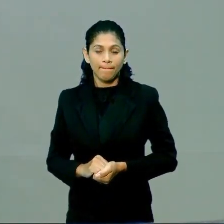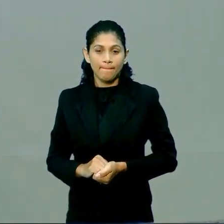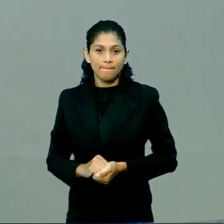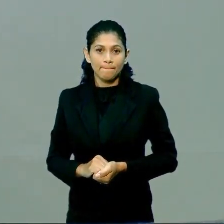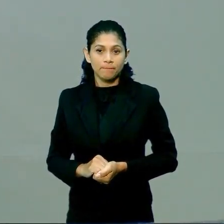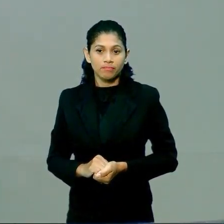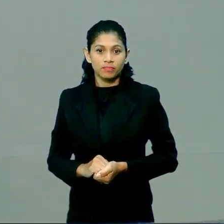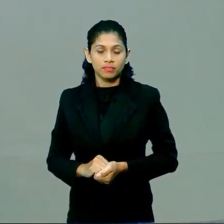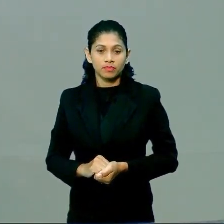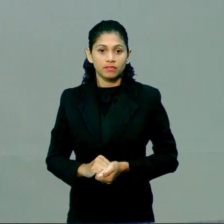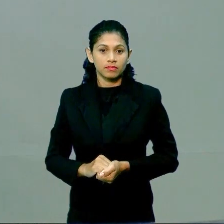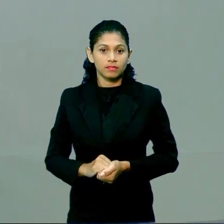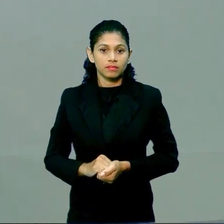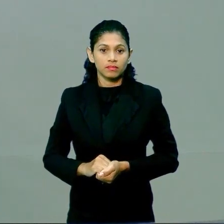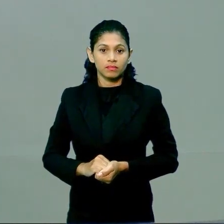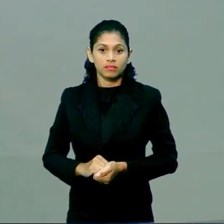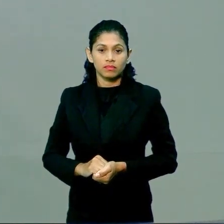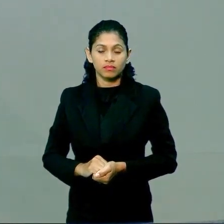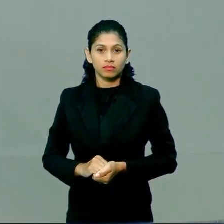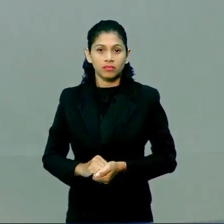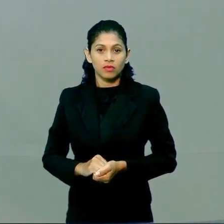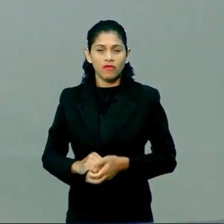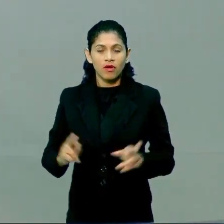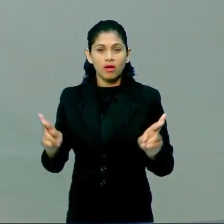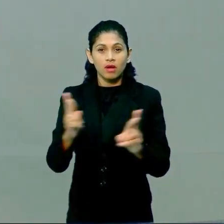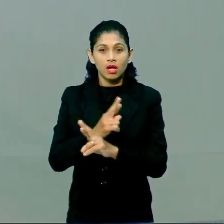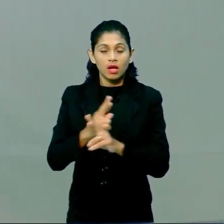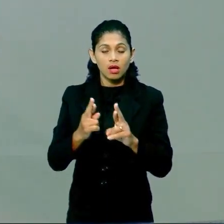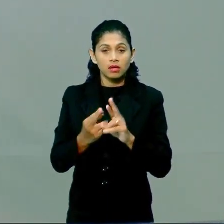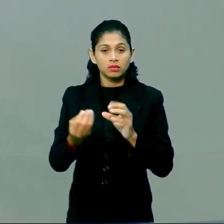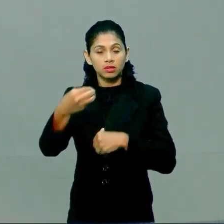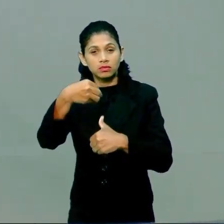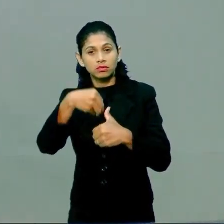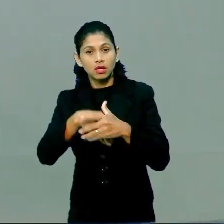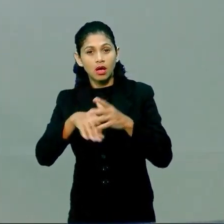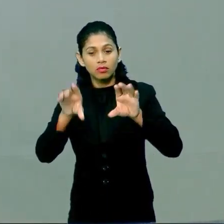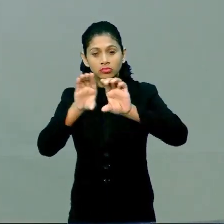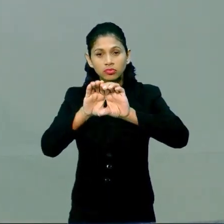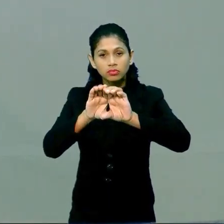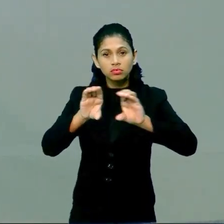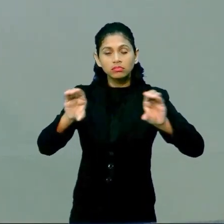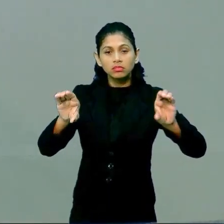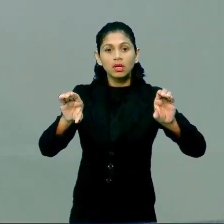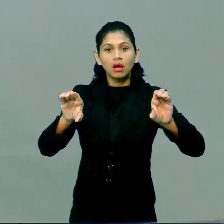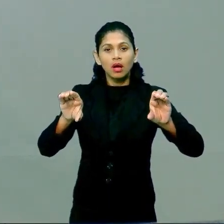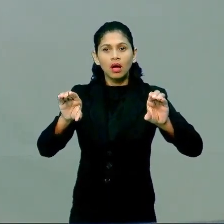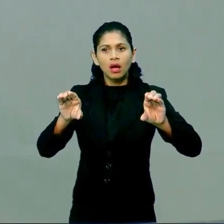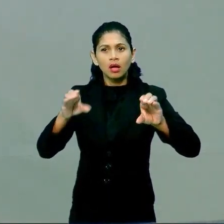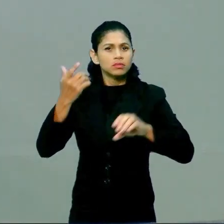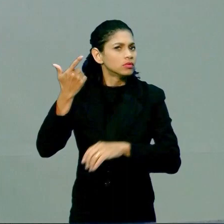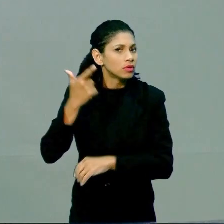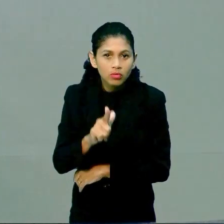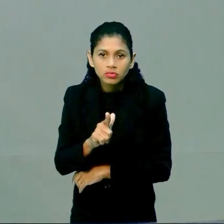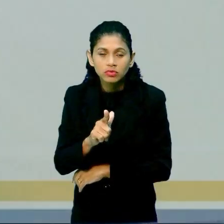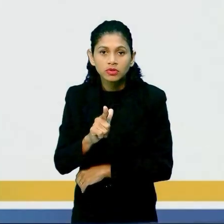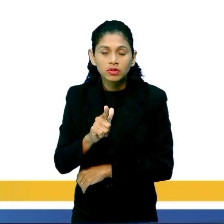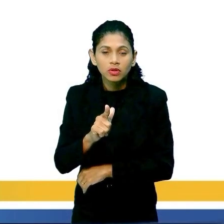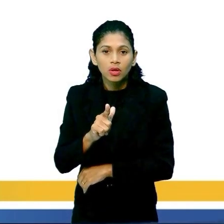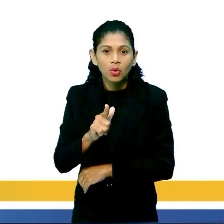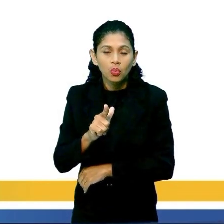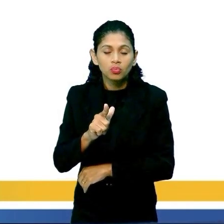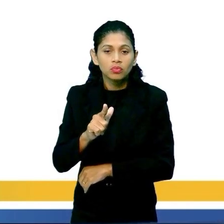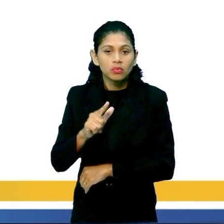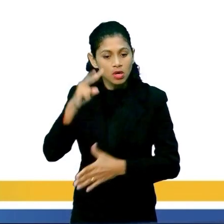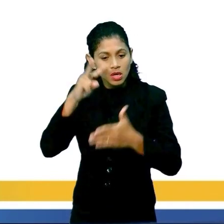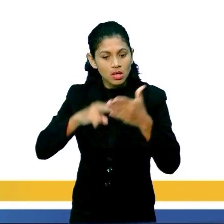que quer dizer aquele trecho você vai fazendo relação dentro do parágrafo não consegi no parágrafo pega o parágrafo anterior mas dentro do menor tempo possível